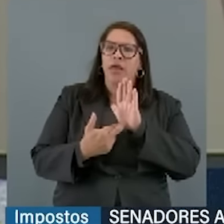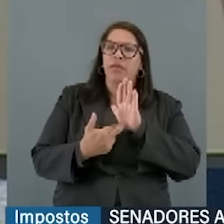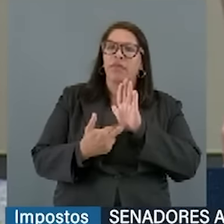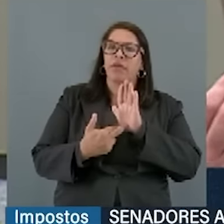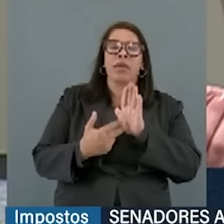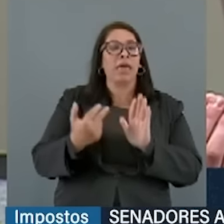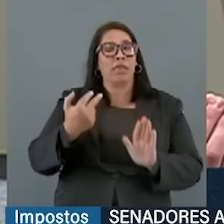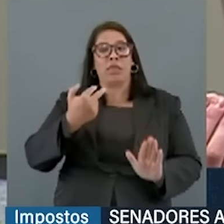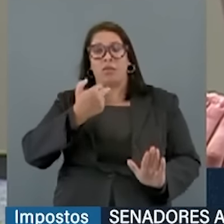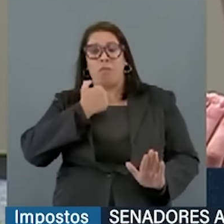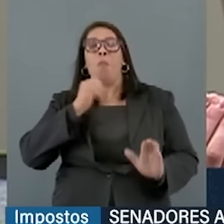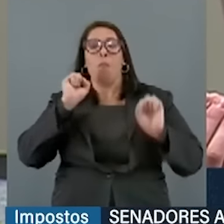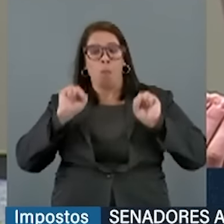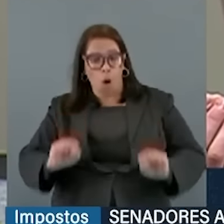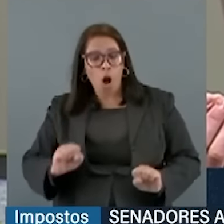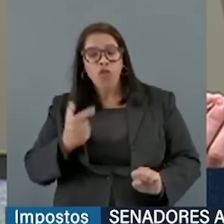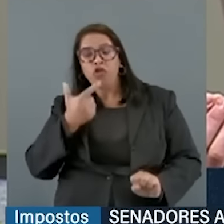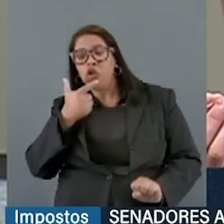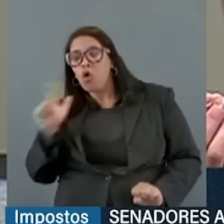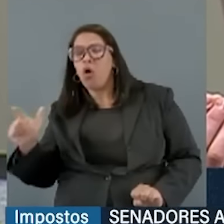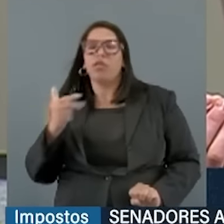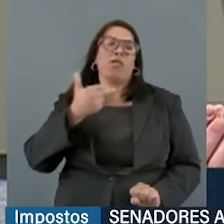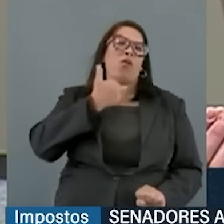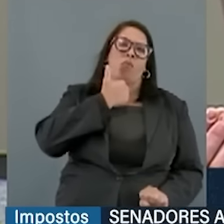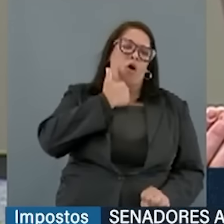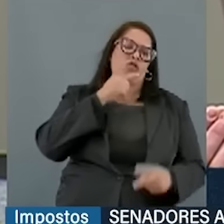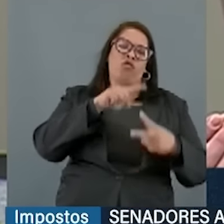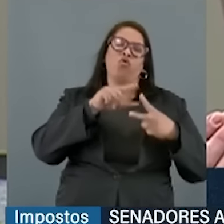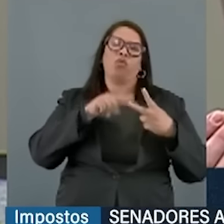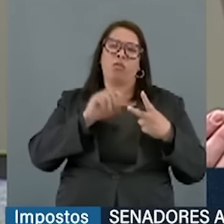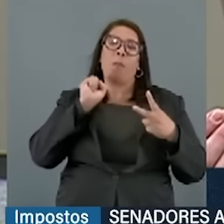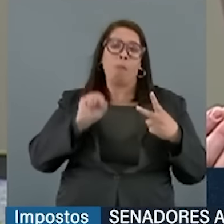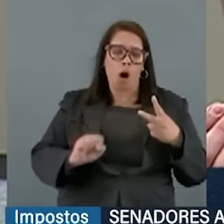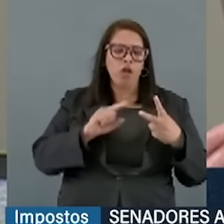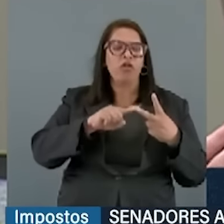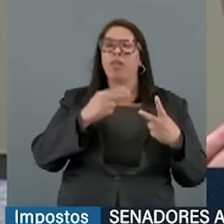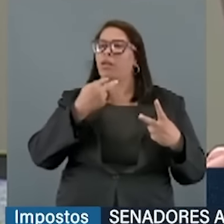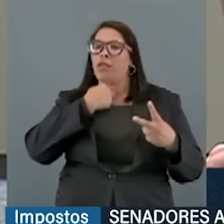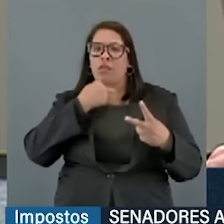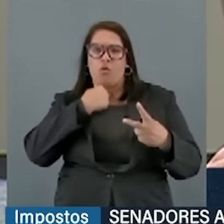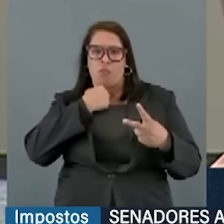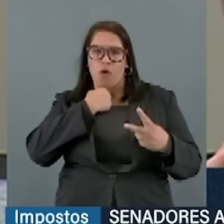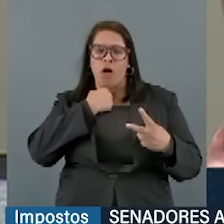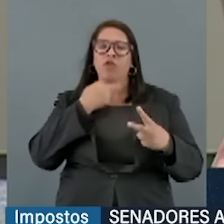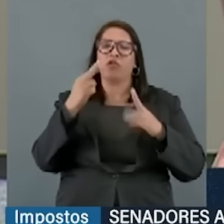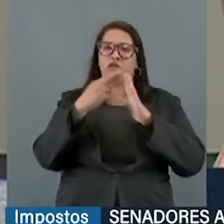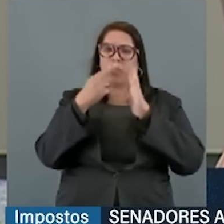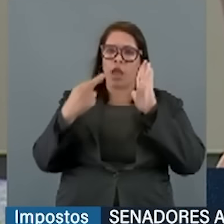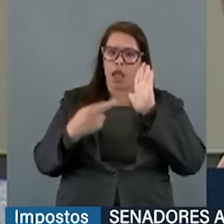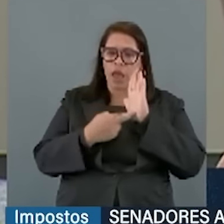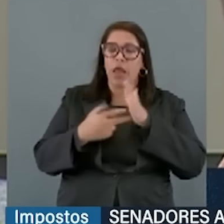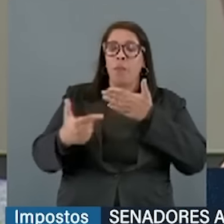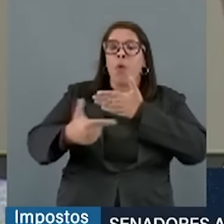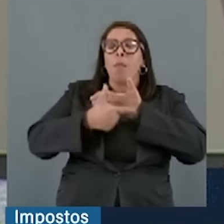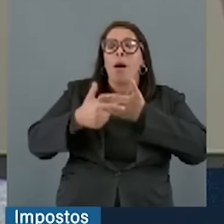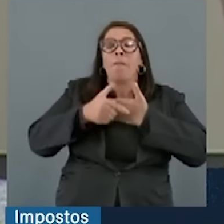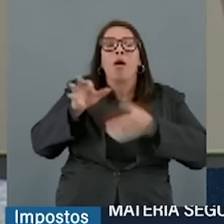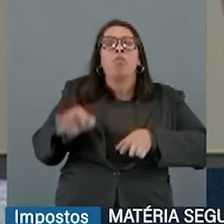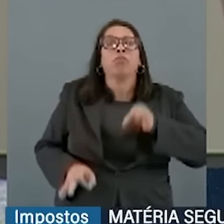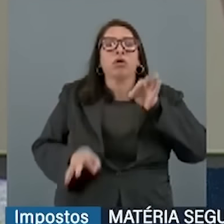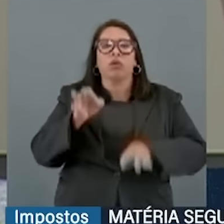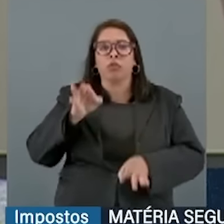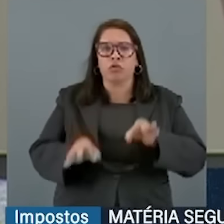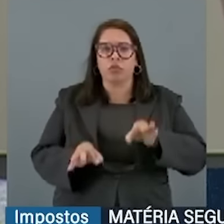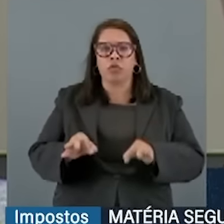não devem ser praticadas por outro lado, por aquele que tem o papel de julgar. Então, embora não